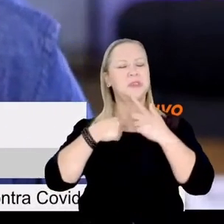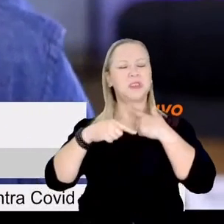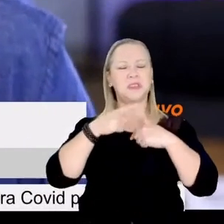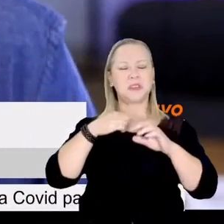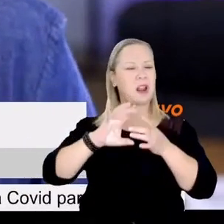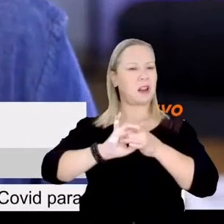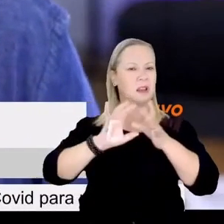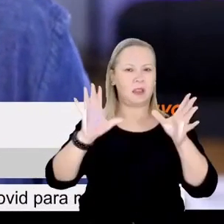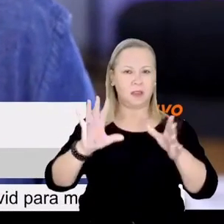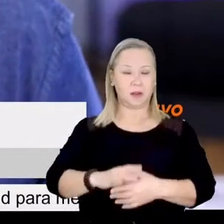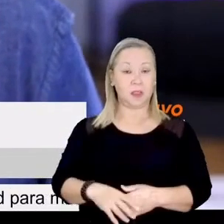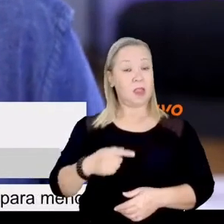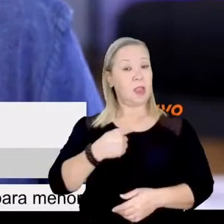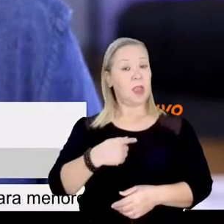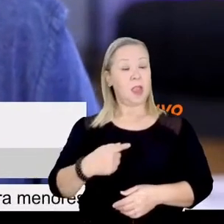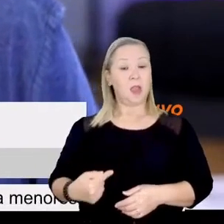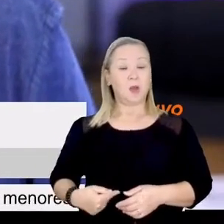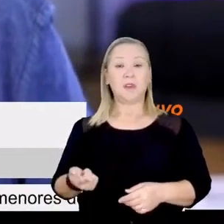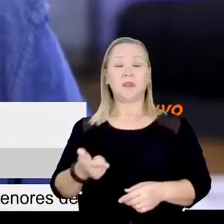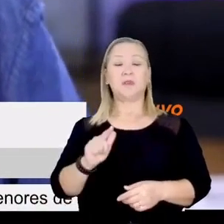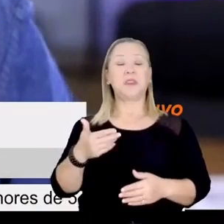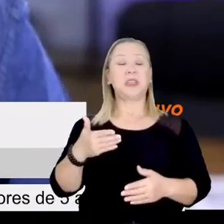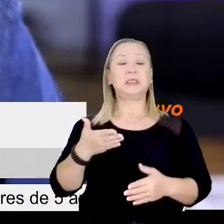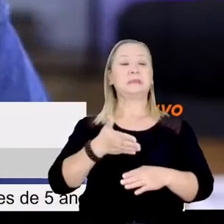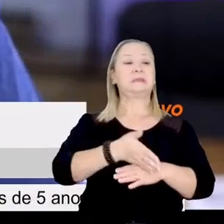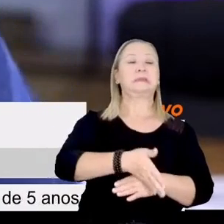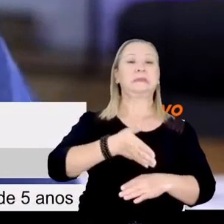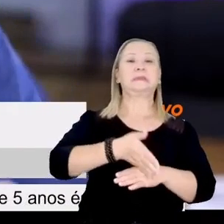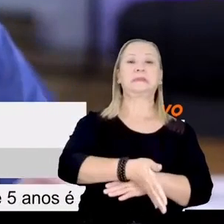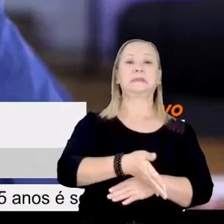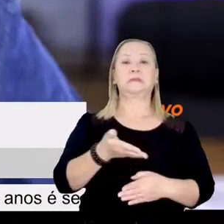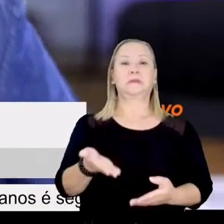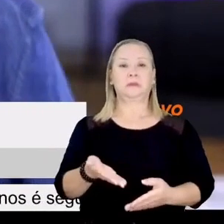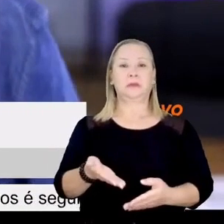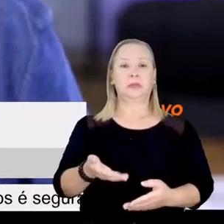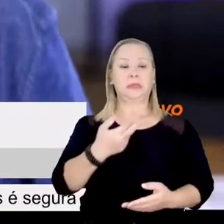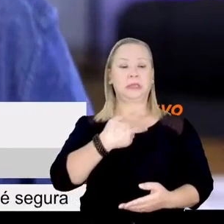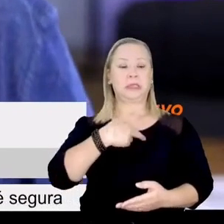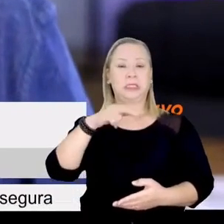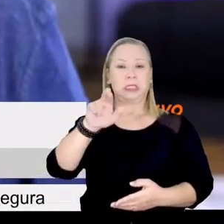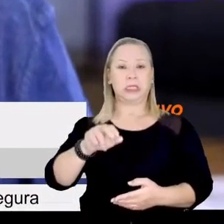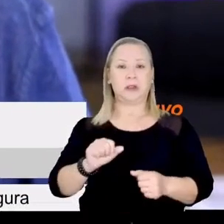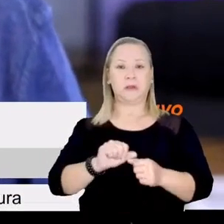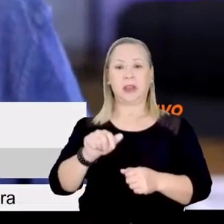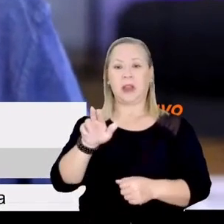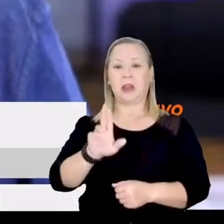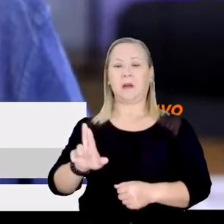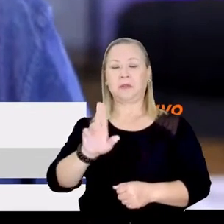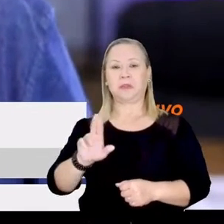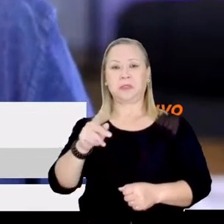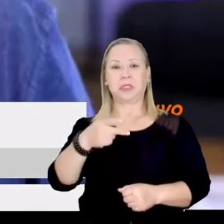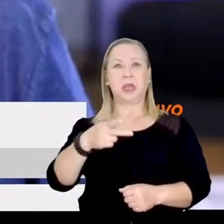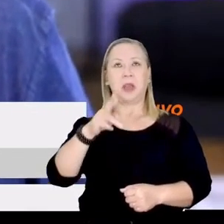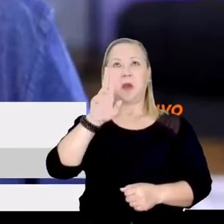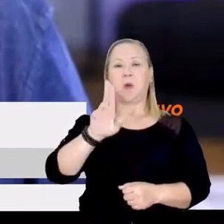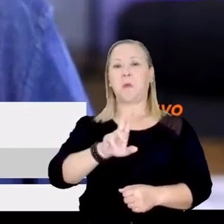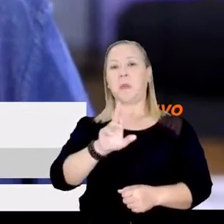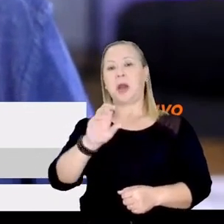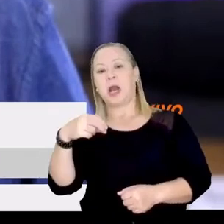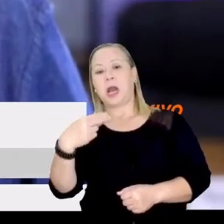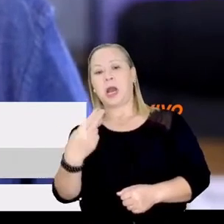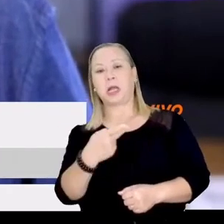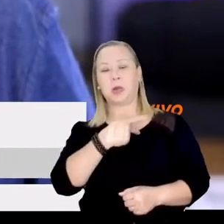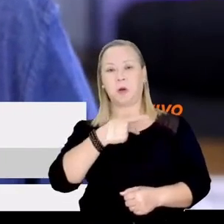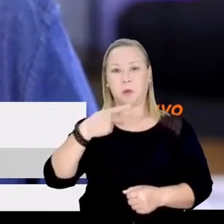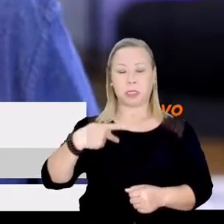se meter nisso. O governante não tem que ficar utilizando padre ou pastor. O governante precisa deixar as pessoas cuidarem